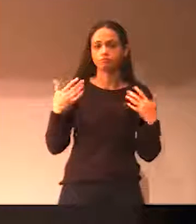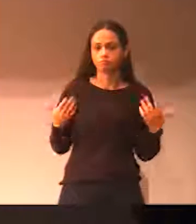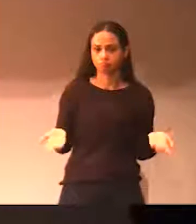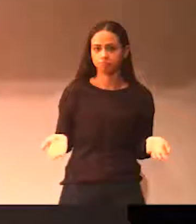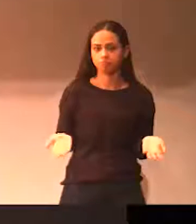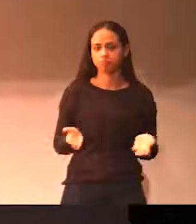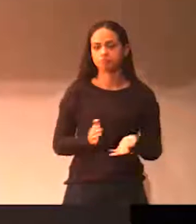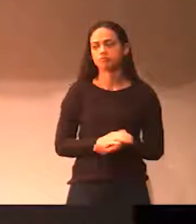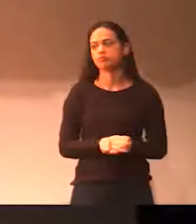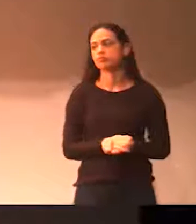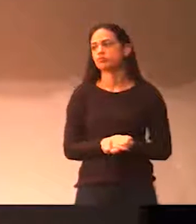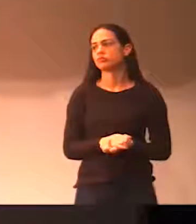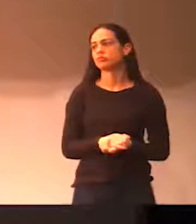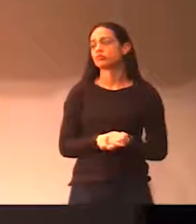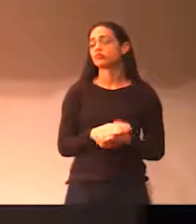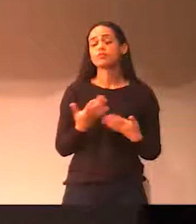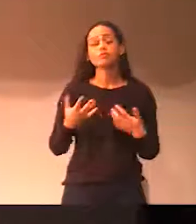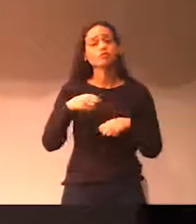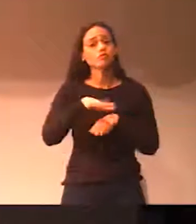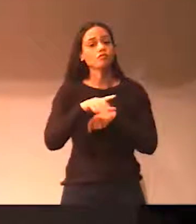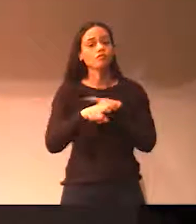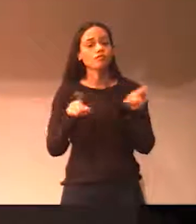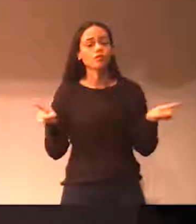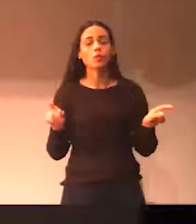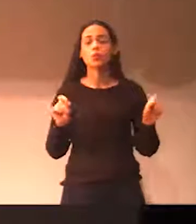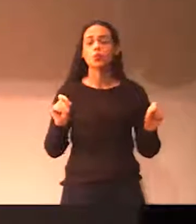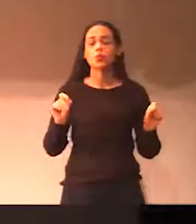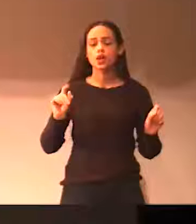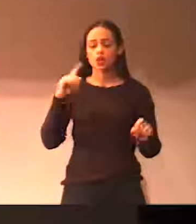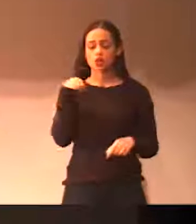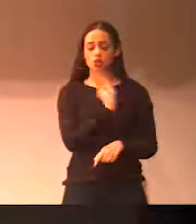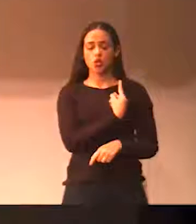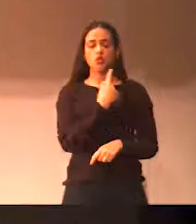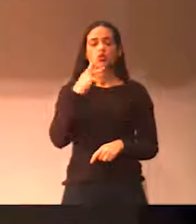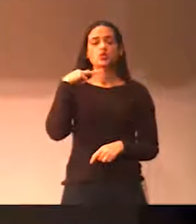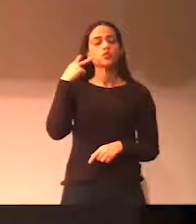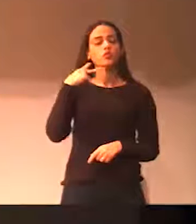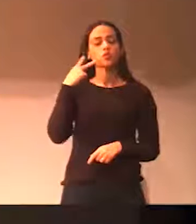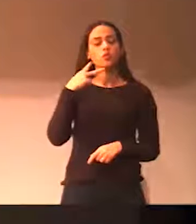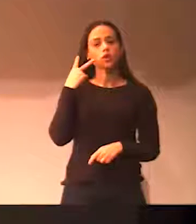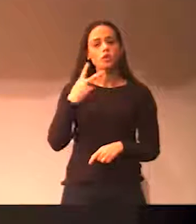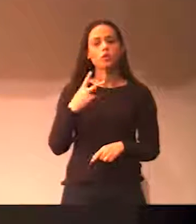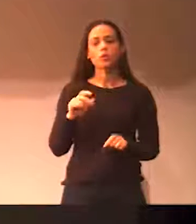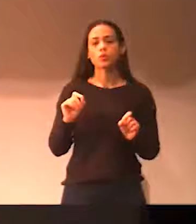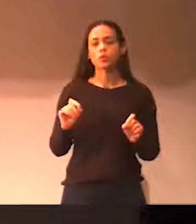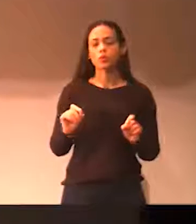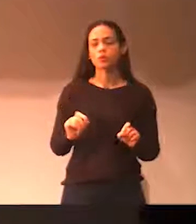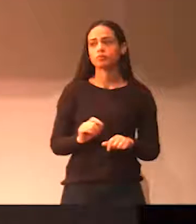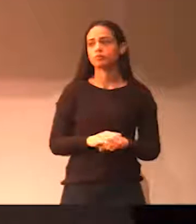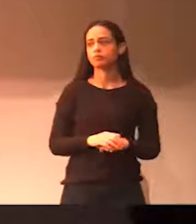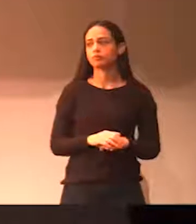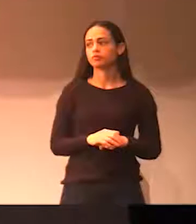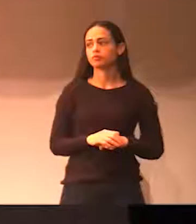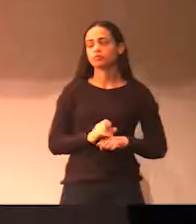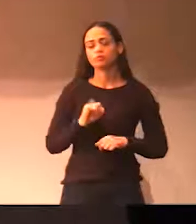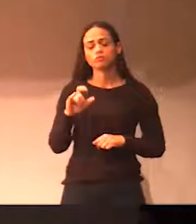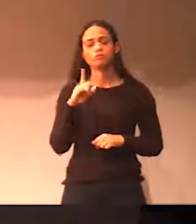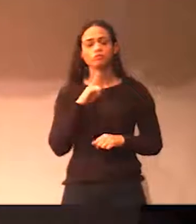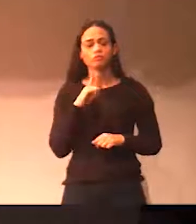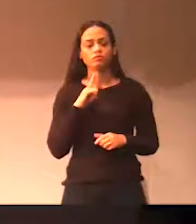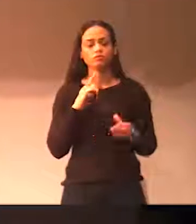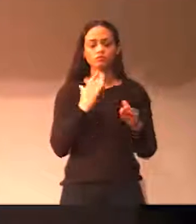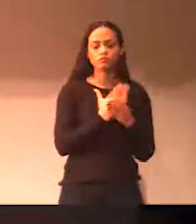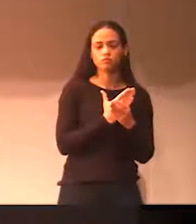Então, o que eu quero dizer é o seguinte, nós, vereadores, independente de ter algum processo transitando no Tribunal de Contas, nós